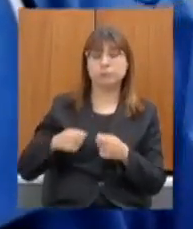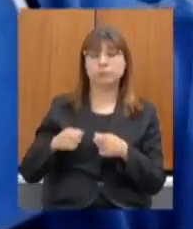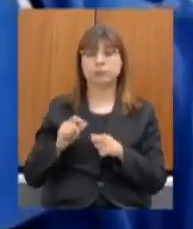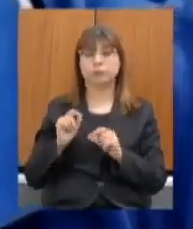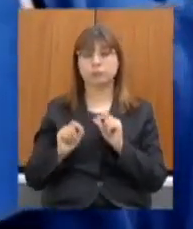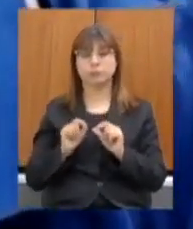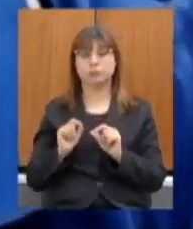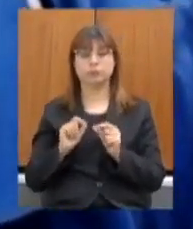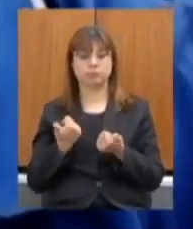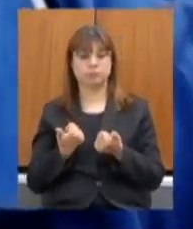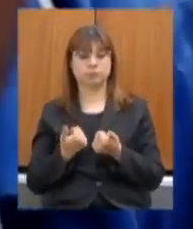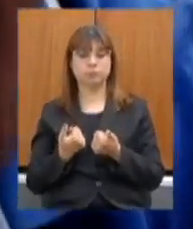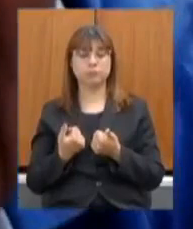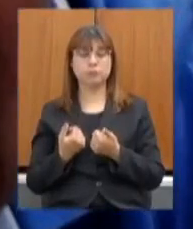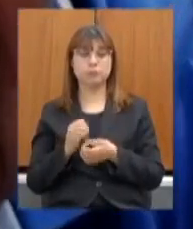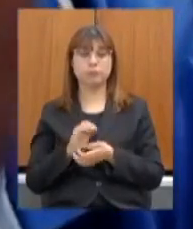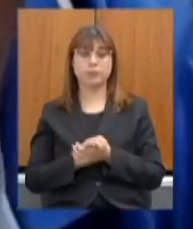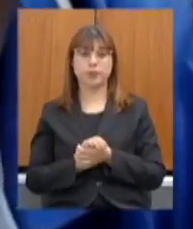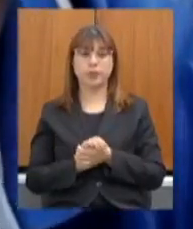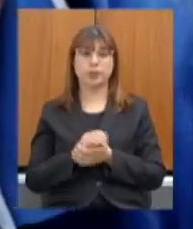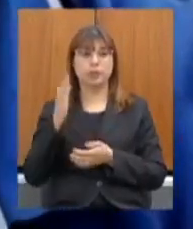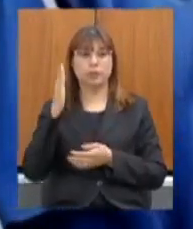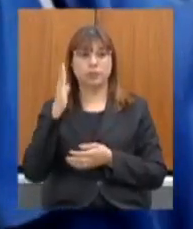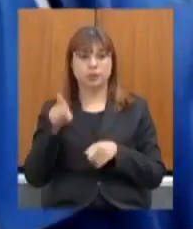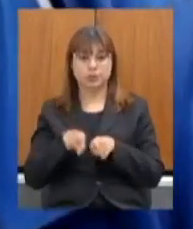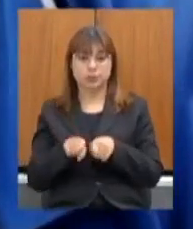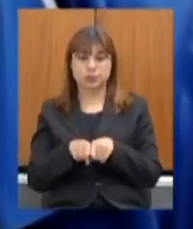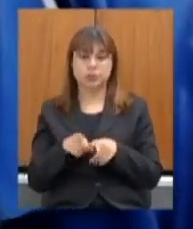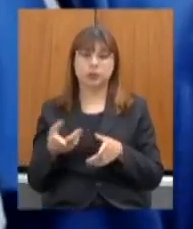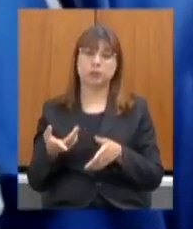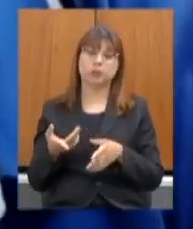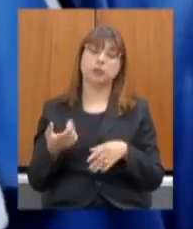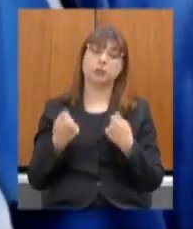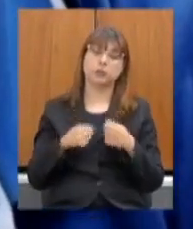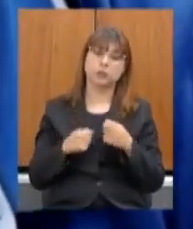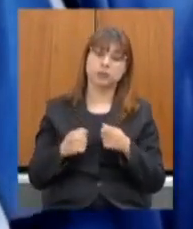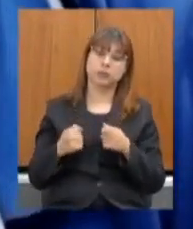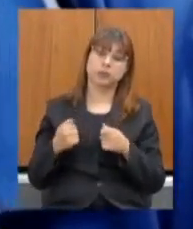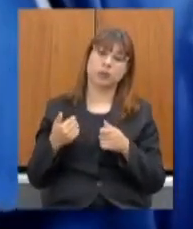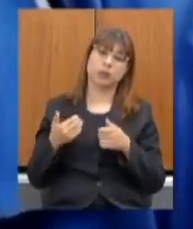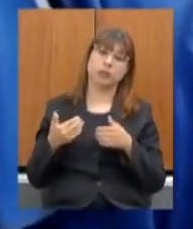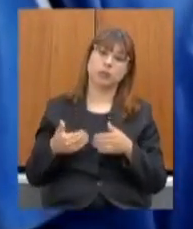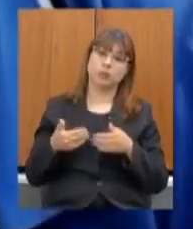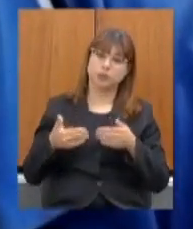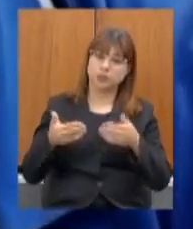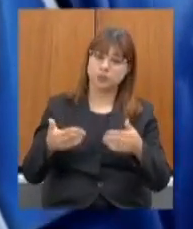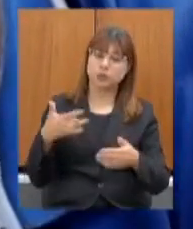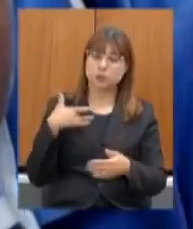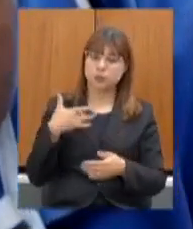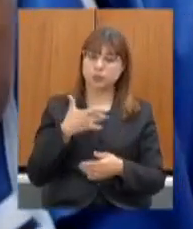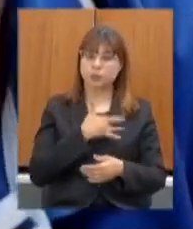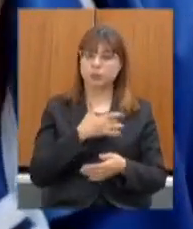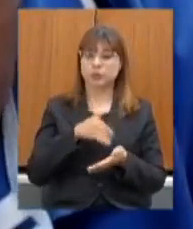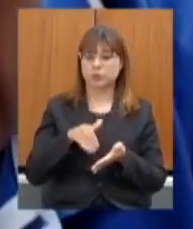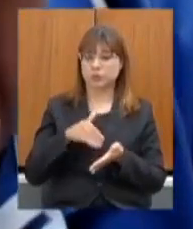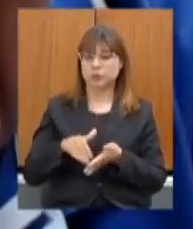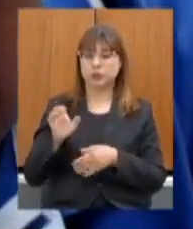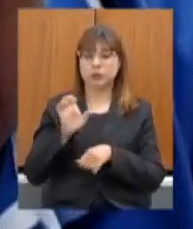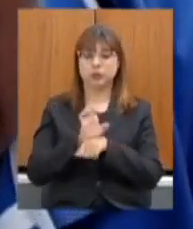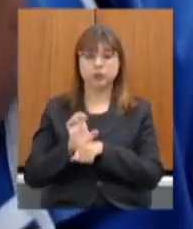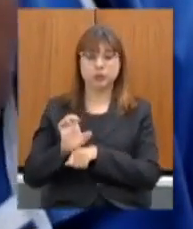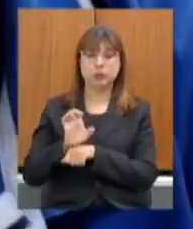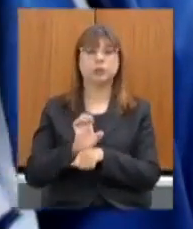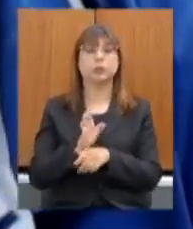adequados com a orientação científica do Ministério da Saúde, da Secretaria dos Estados, todos estão